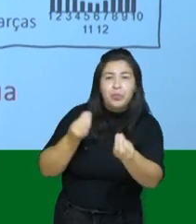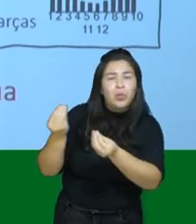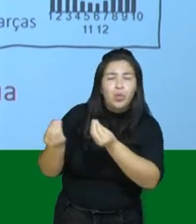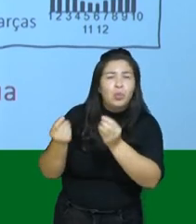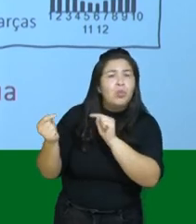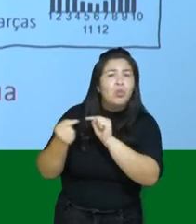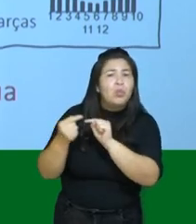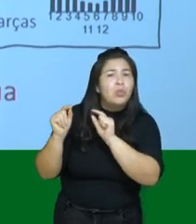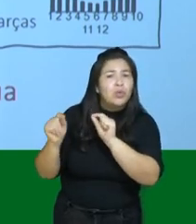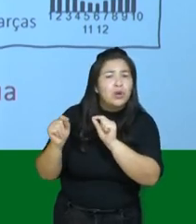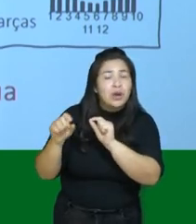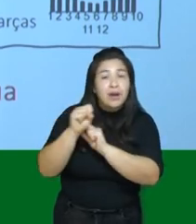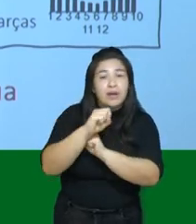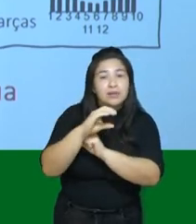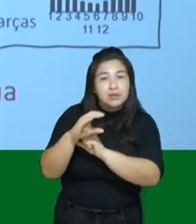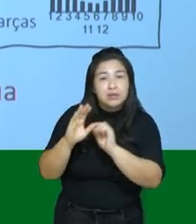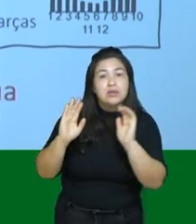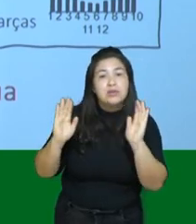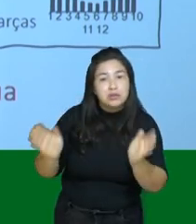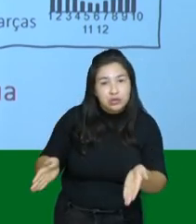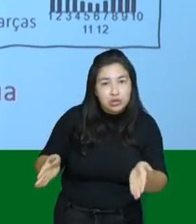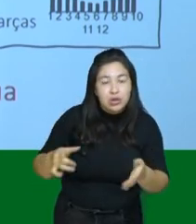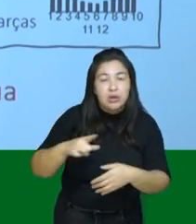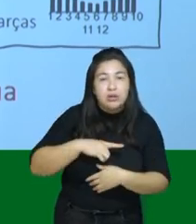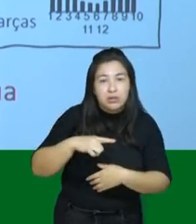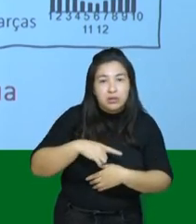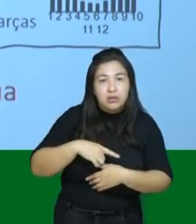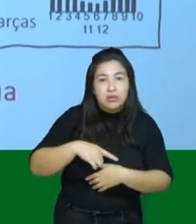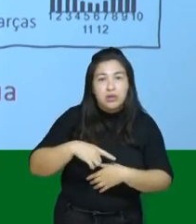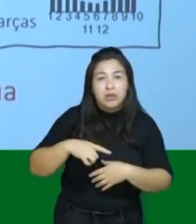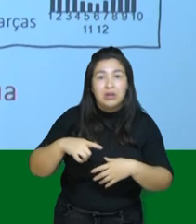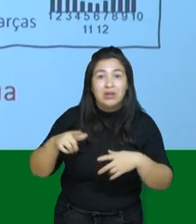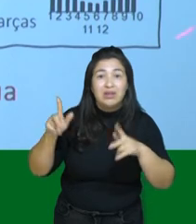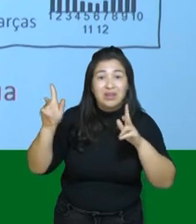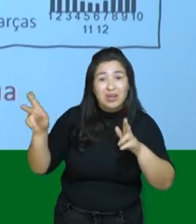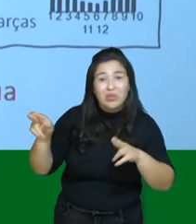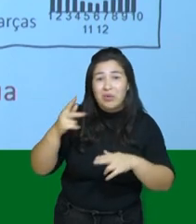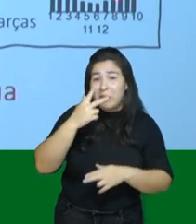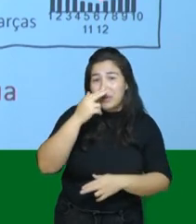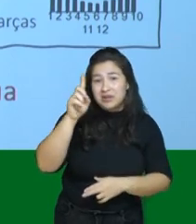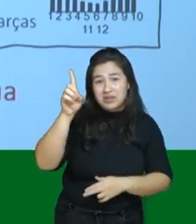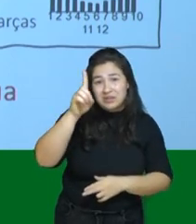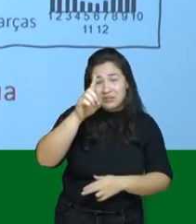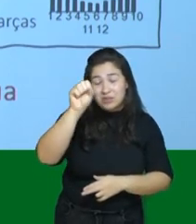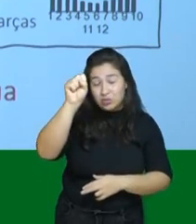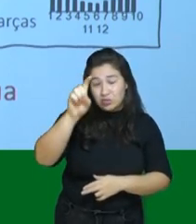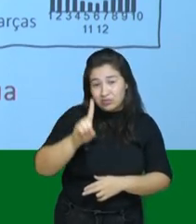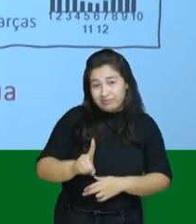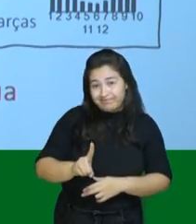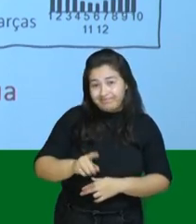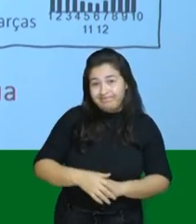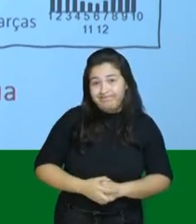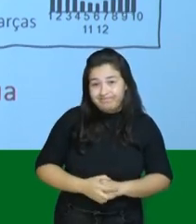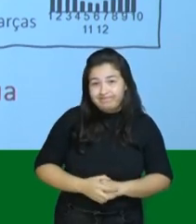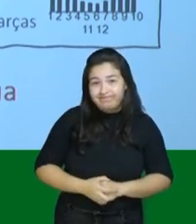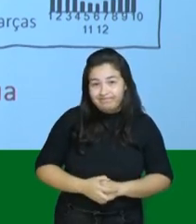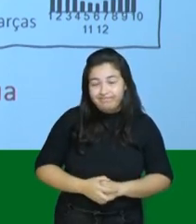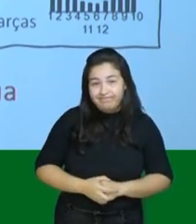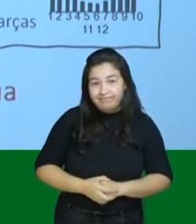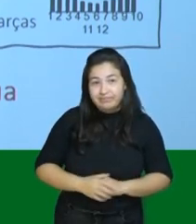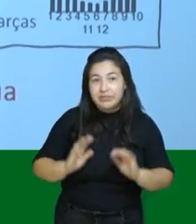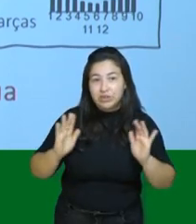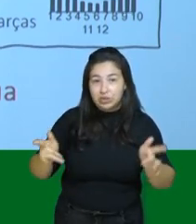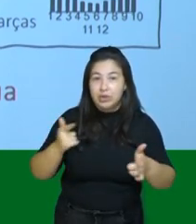isso significa que Santa Catarina já está começando a ter um clima mais parecido com o Sudeste, que é esse aqui. E a gente já está